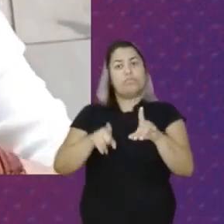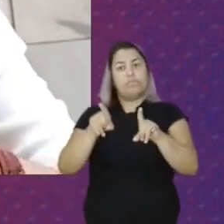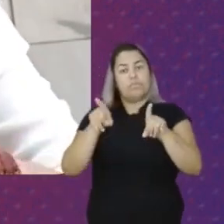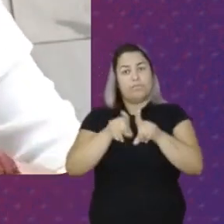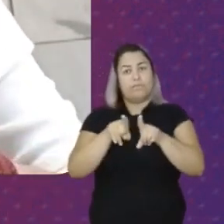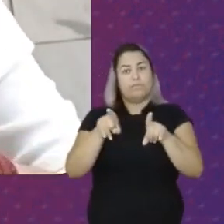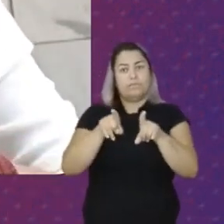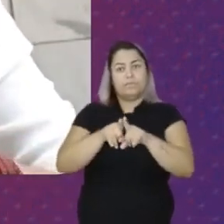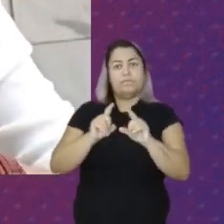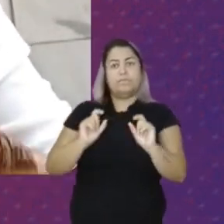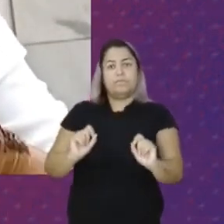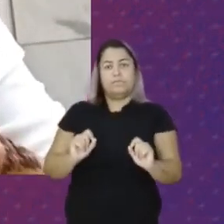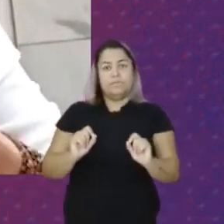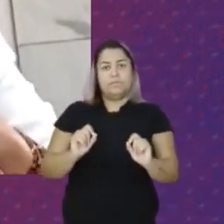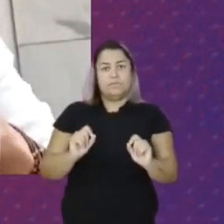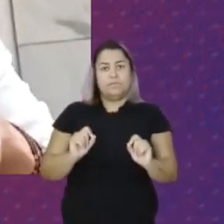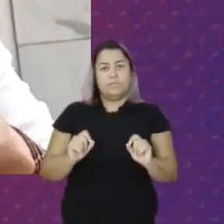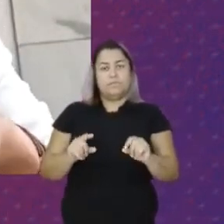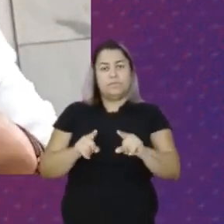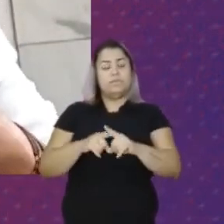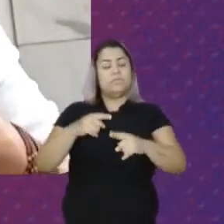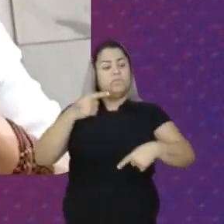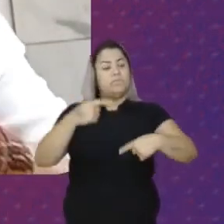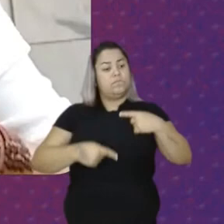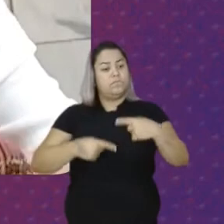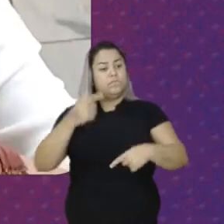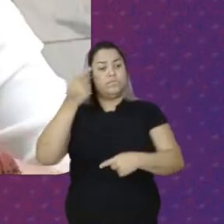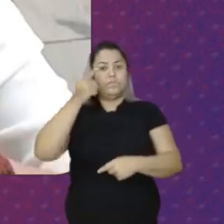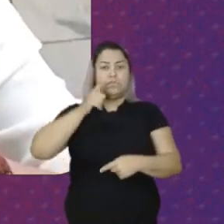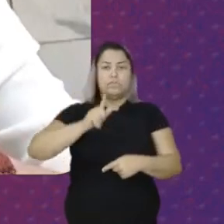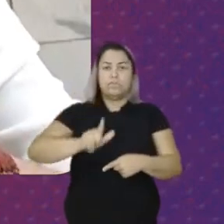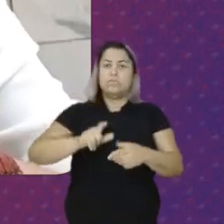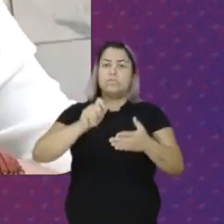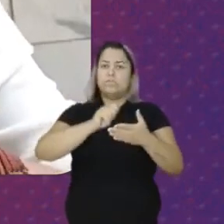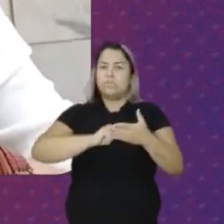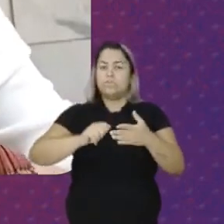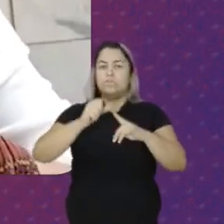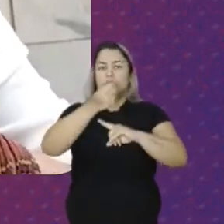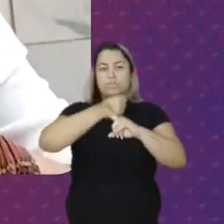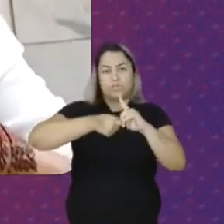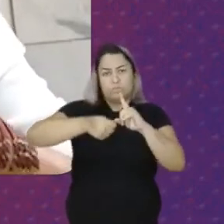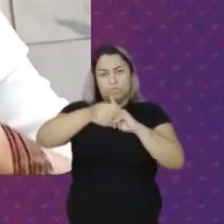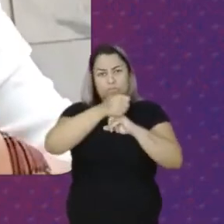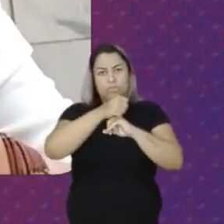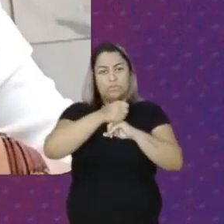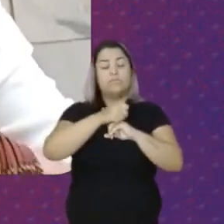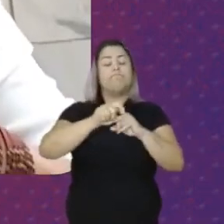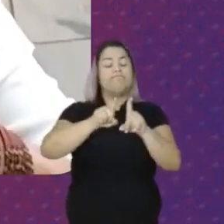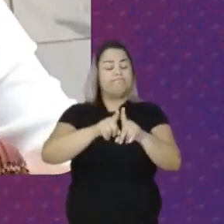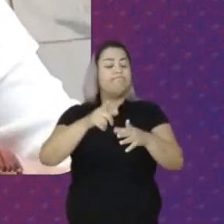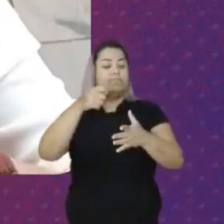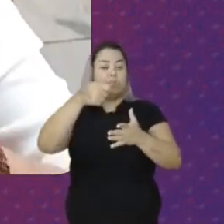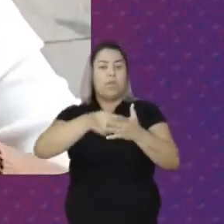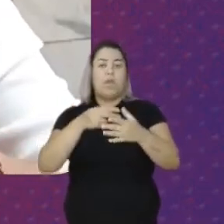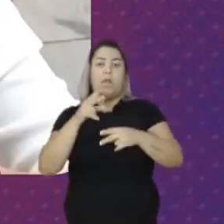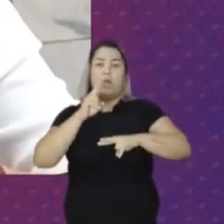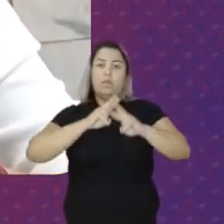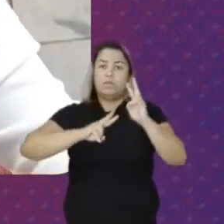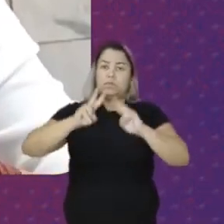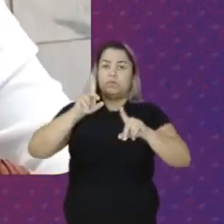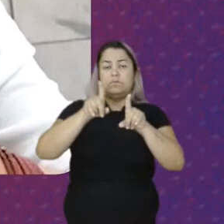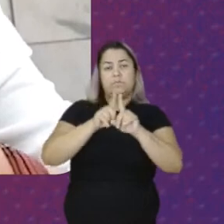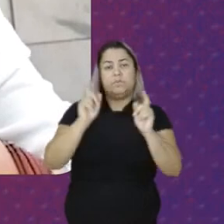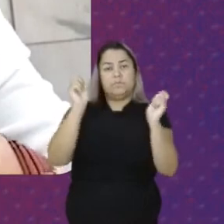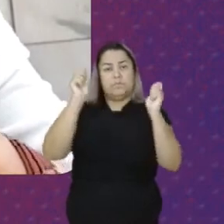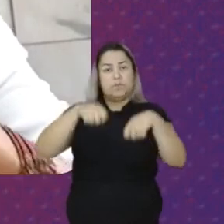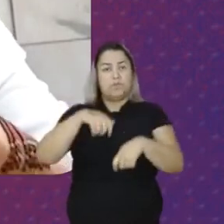forma de rediscutir as estruturas da sociedade, de garantir a visibilidade necessária